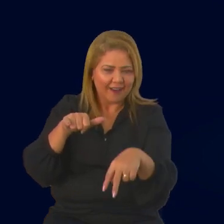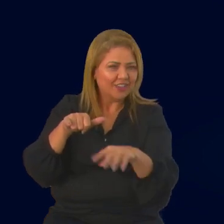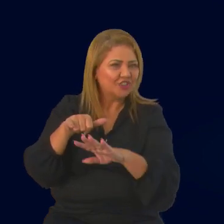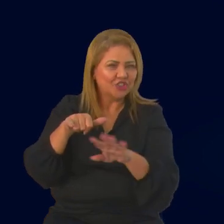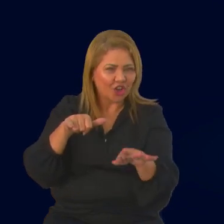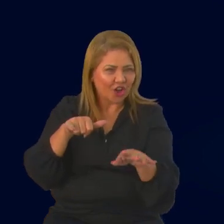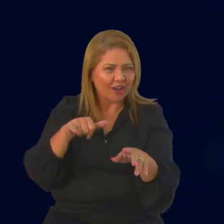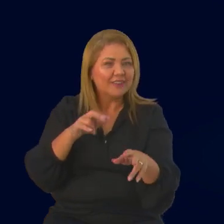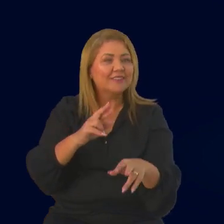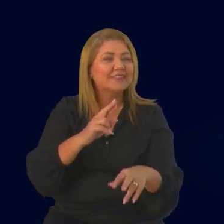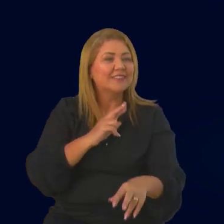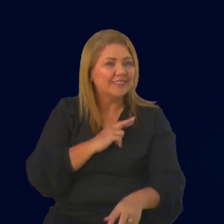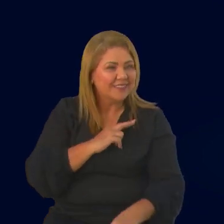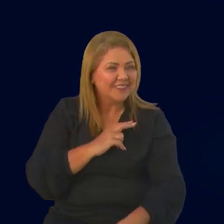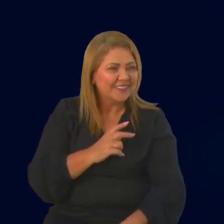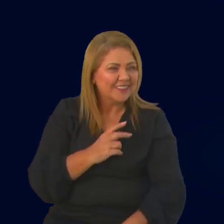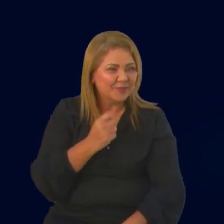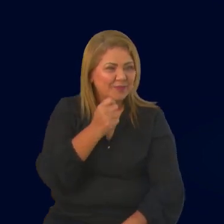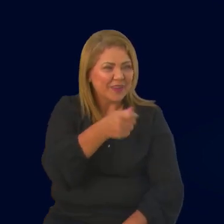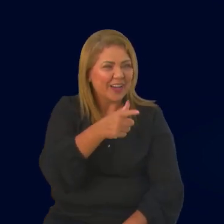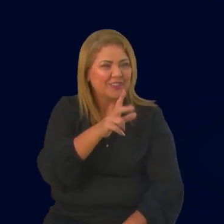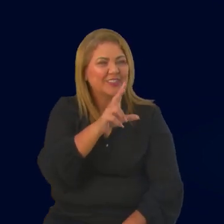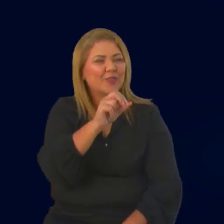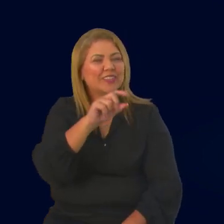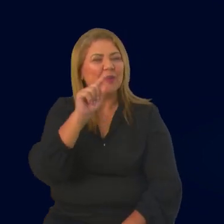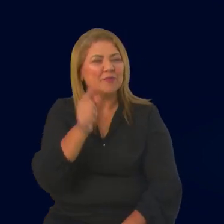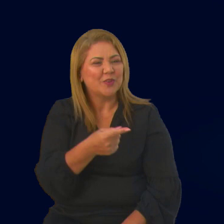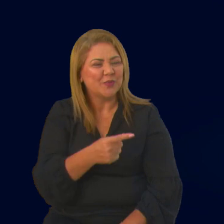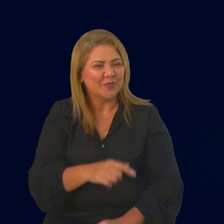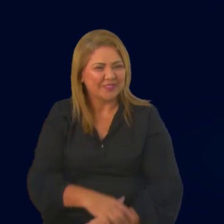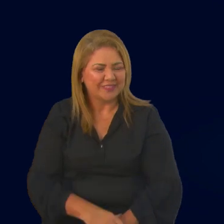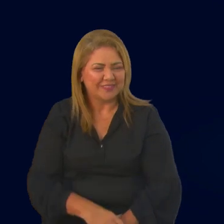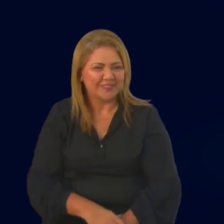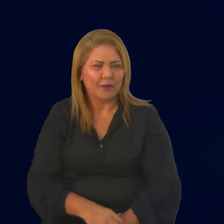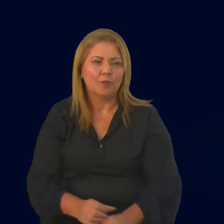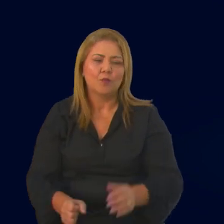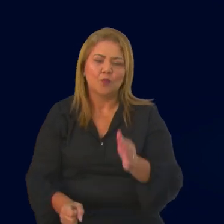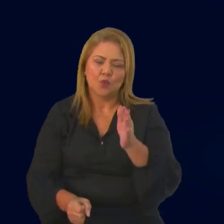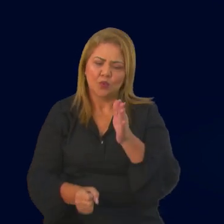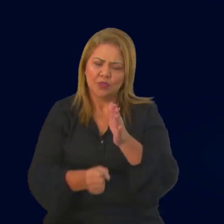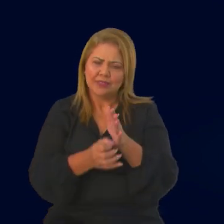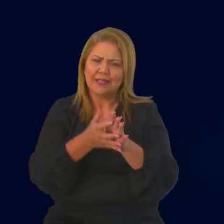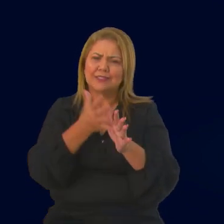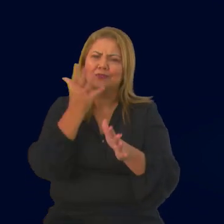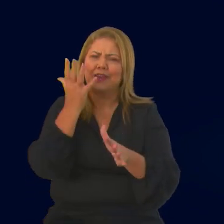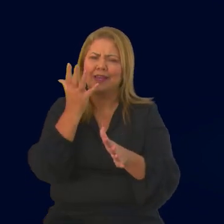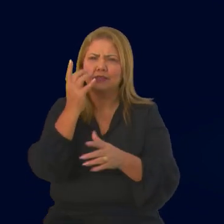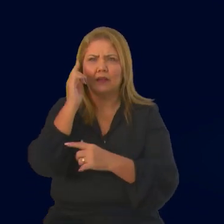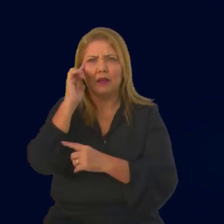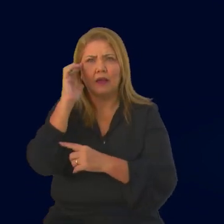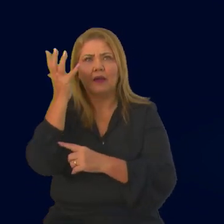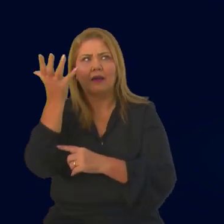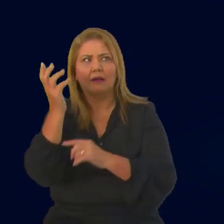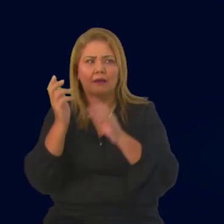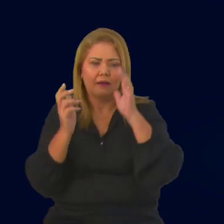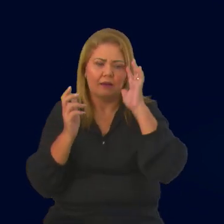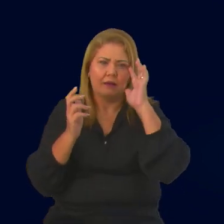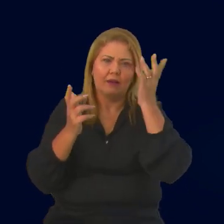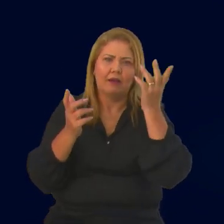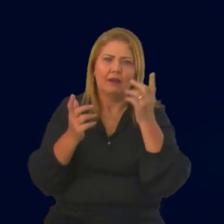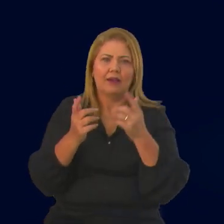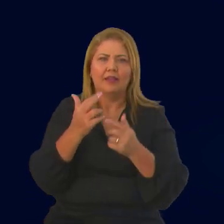sua resposta poderia mudar. Quantas vezes nós falamos e tomamos decisões por